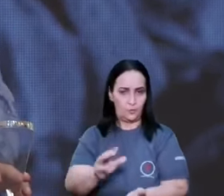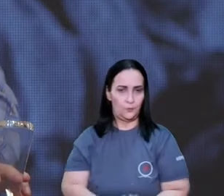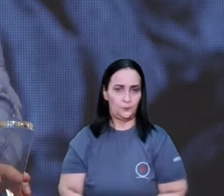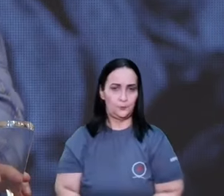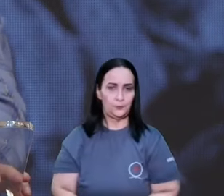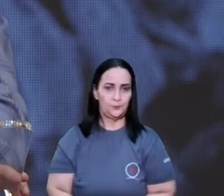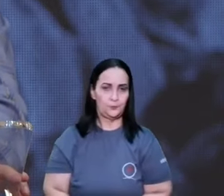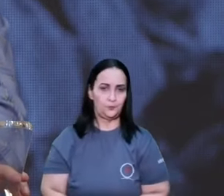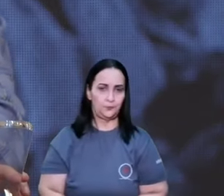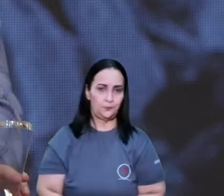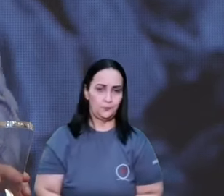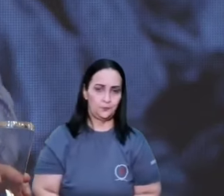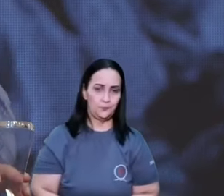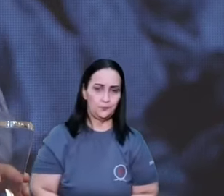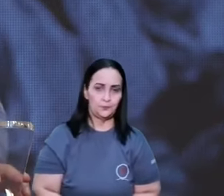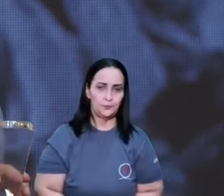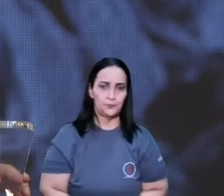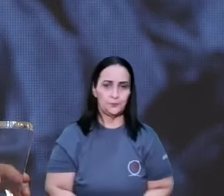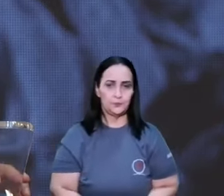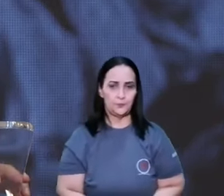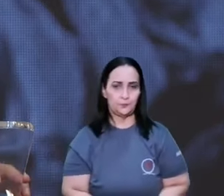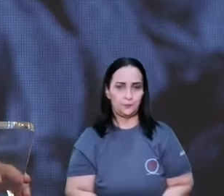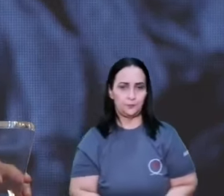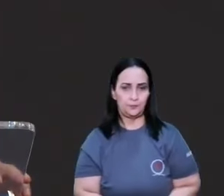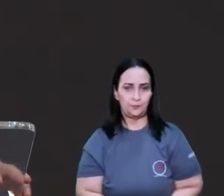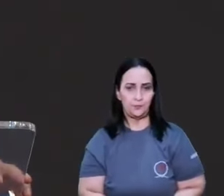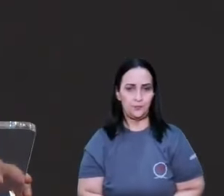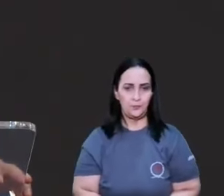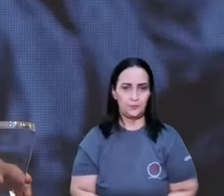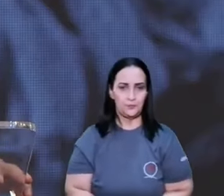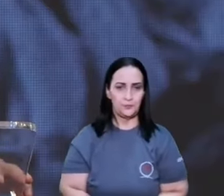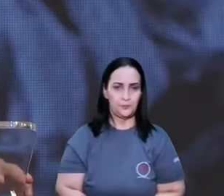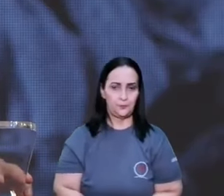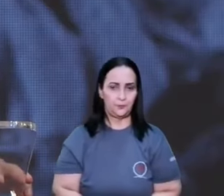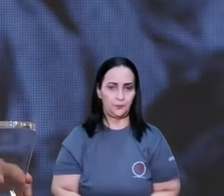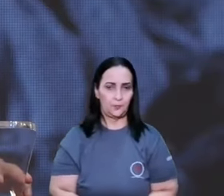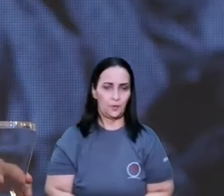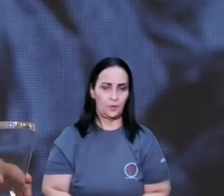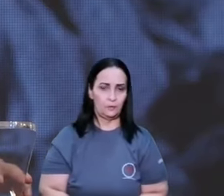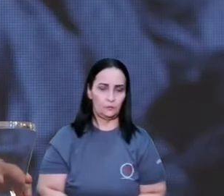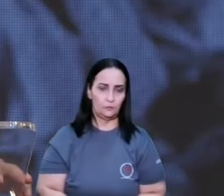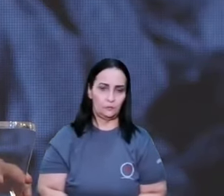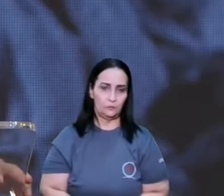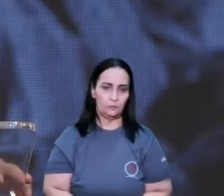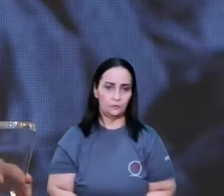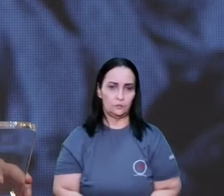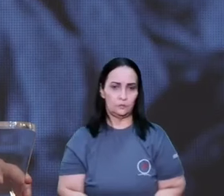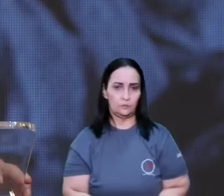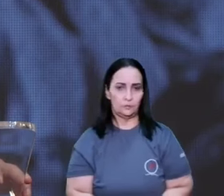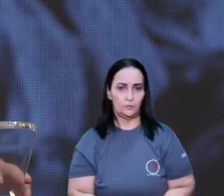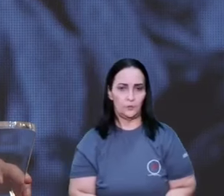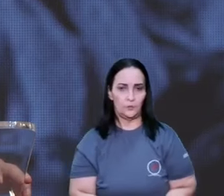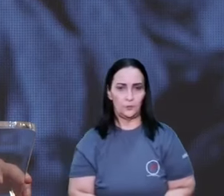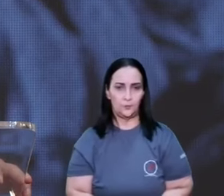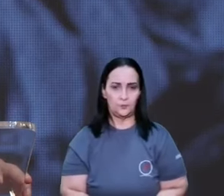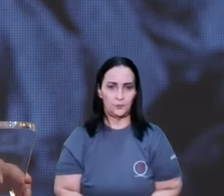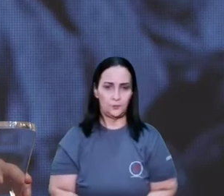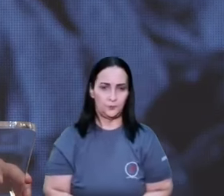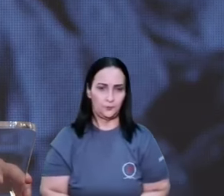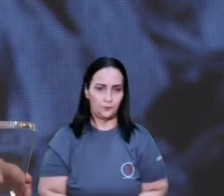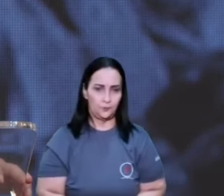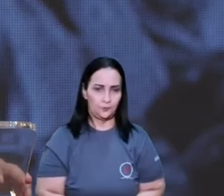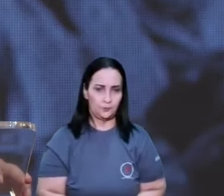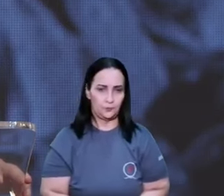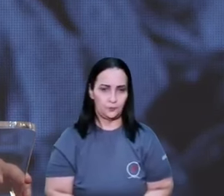Abra sua bíblia por bondade o evangelho de nosso senhor e salvador Jesus Cristo segundo a